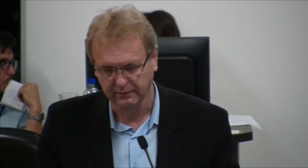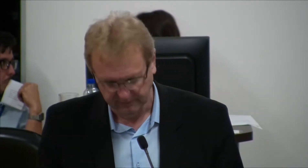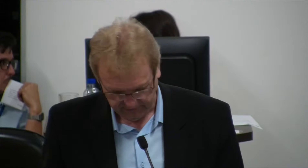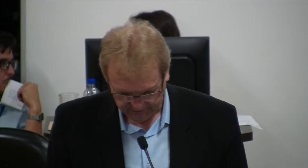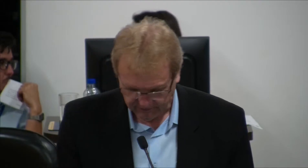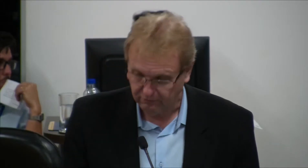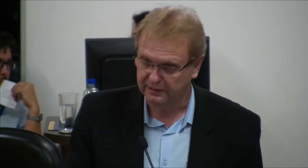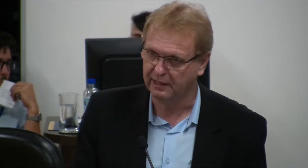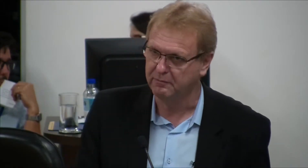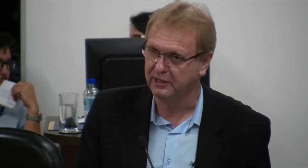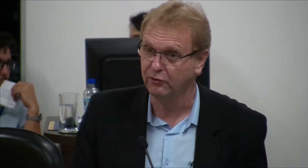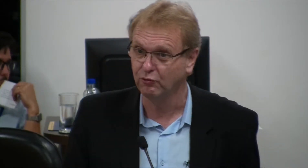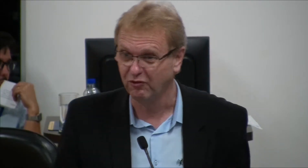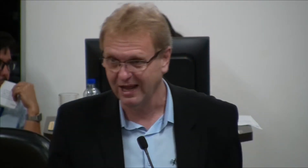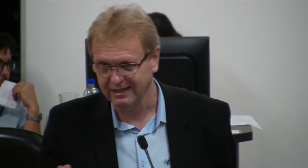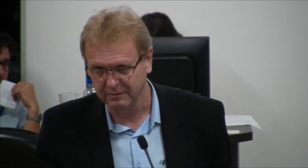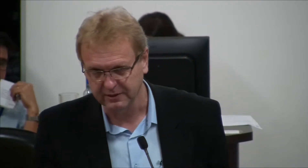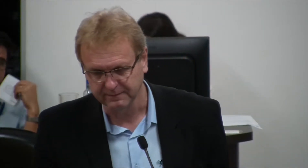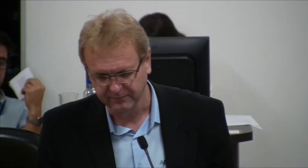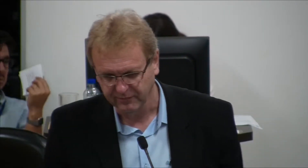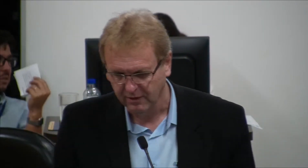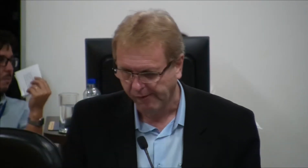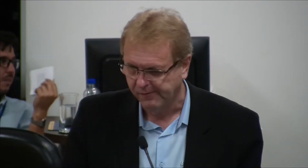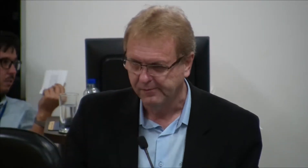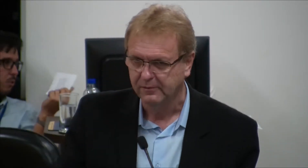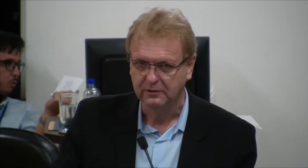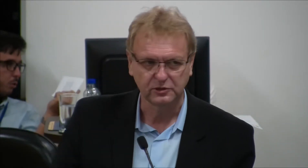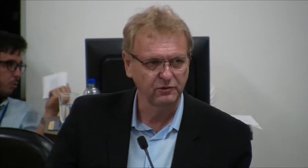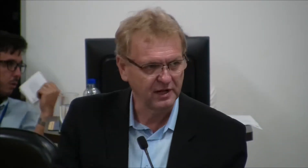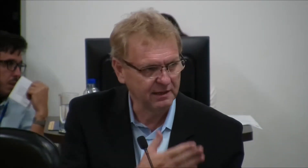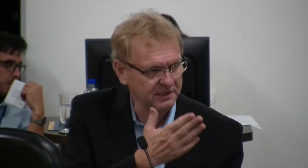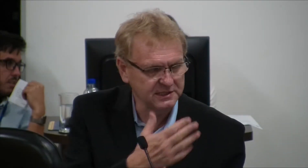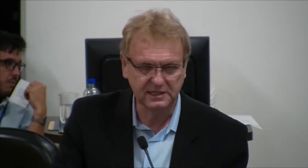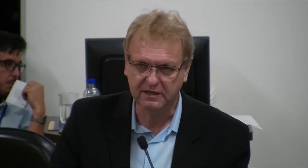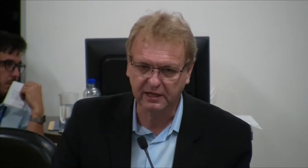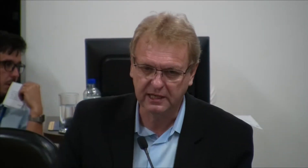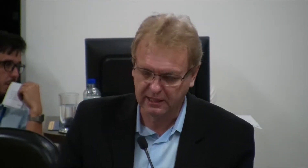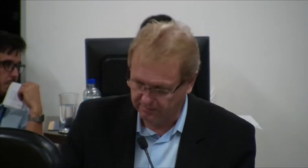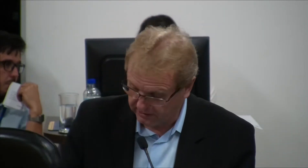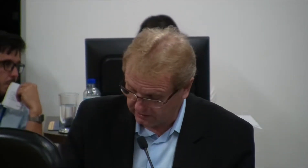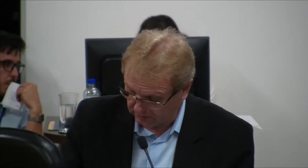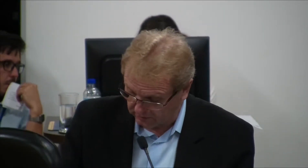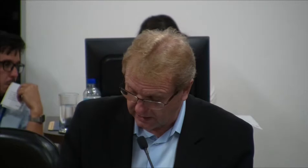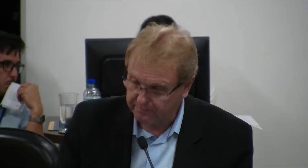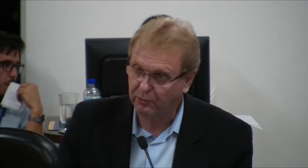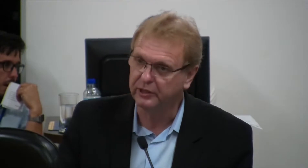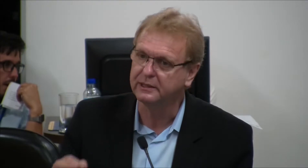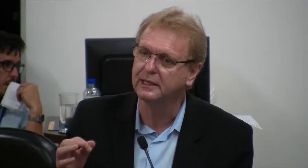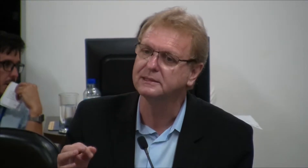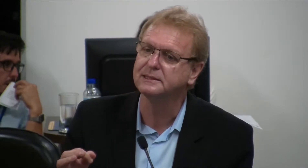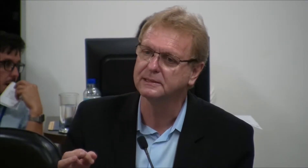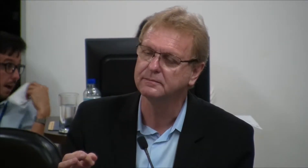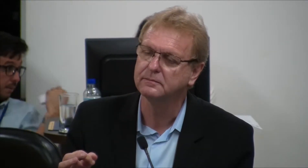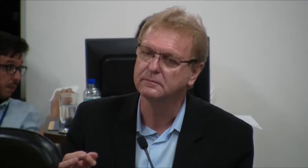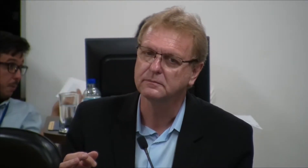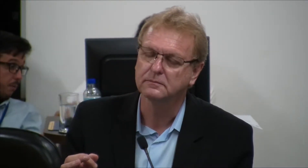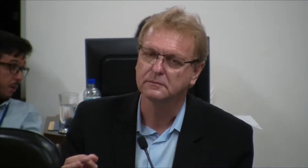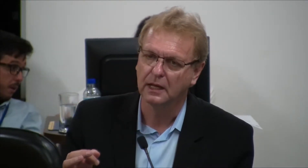poliomielite, o Ademir e o Vladimir. Inclusive o Vladimir se esteve aqui na Câmara. Então, a